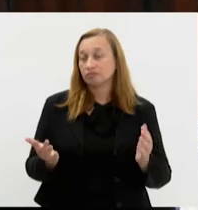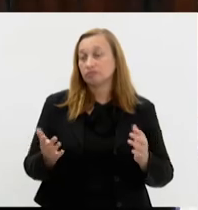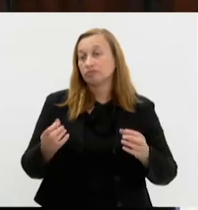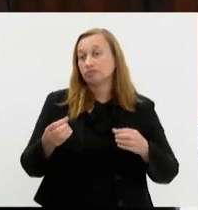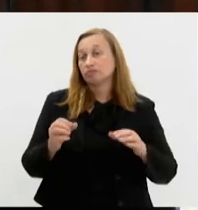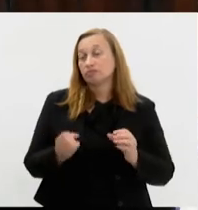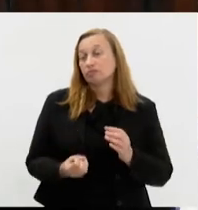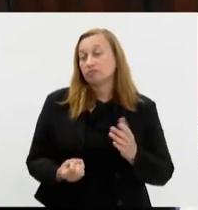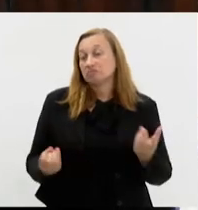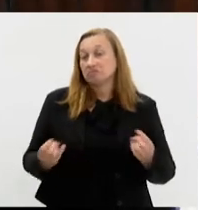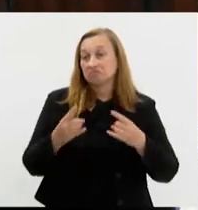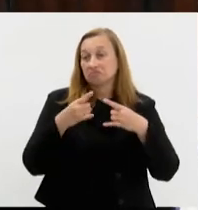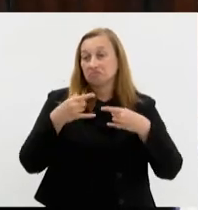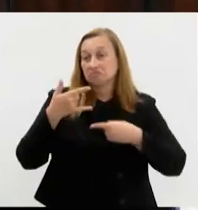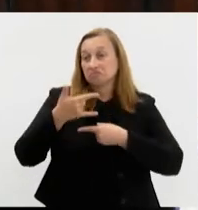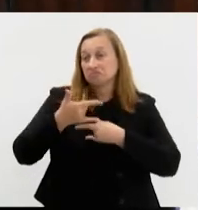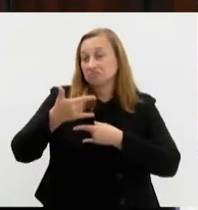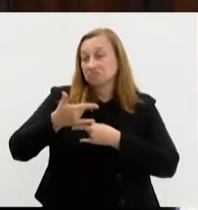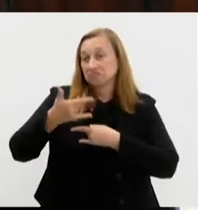contatos